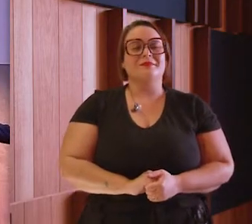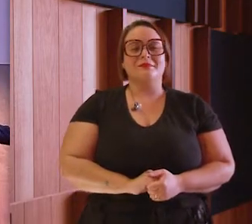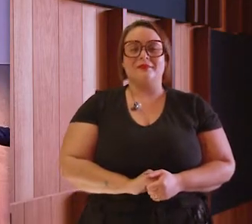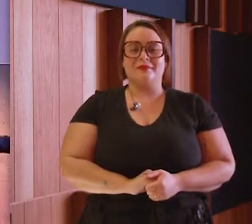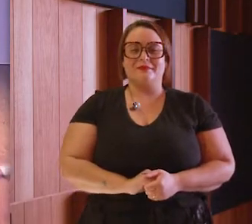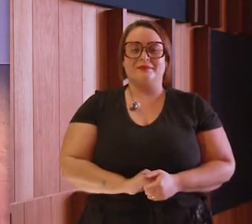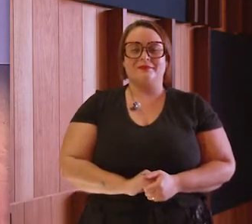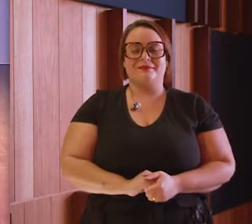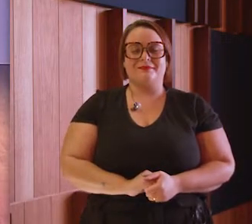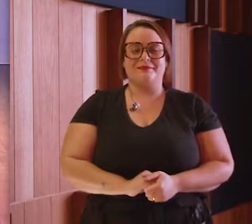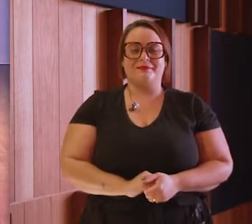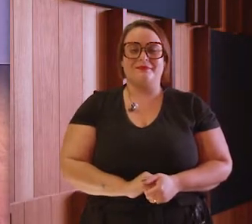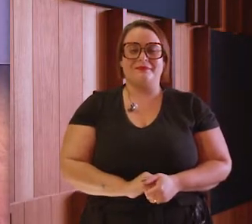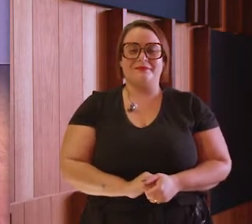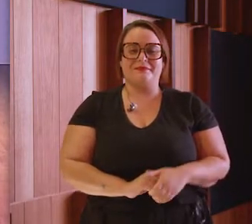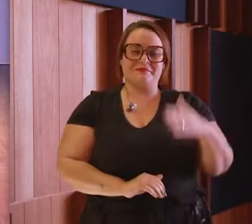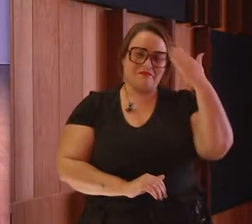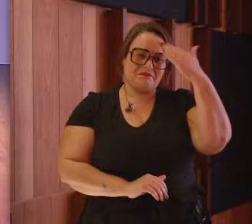Obrigado.